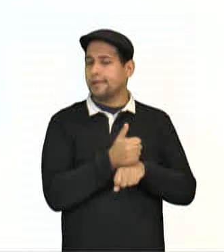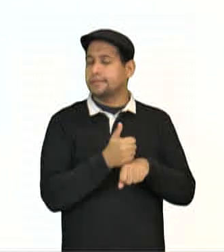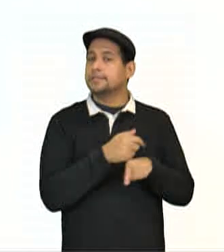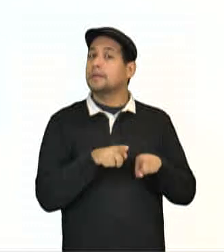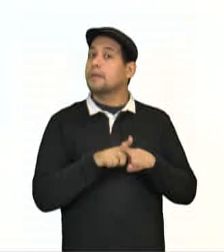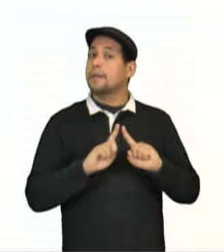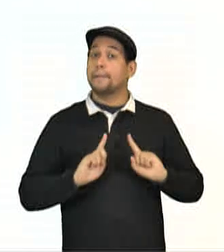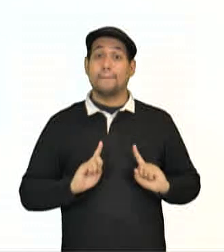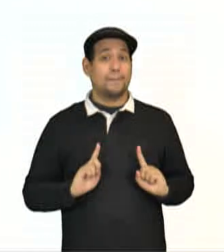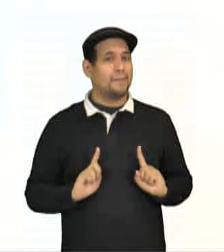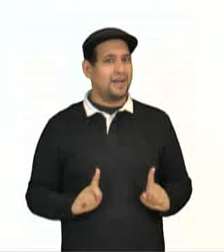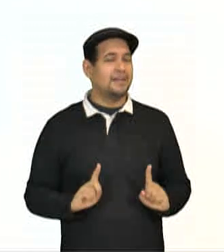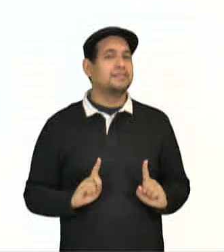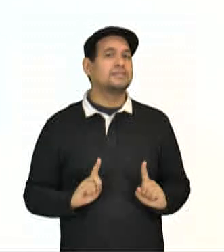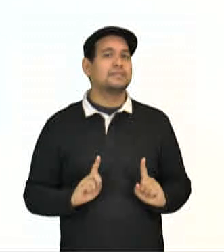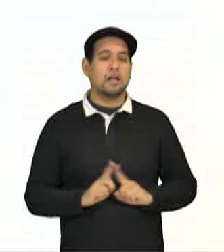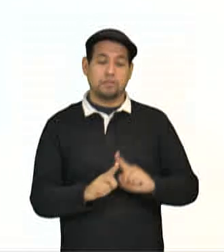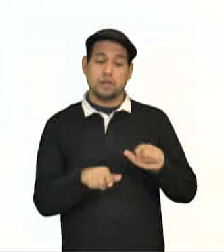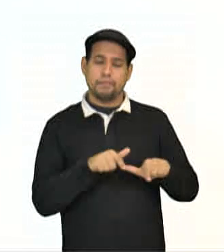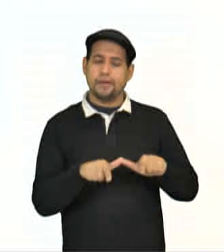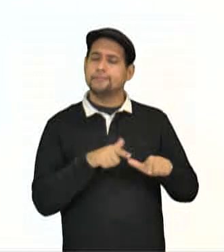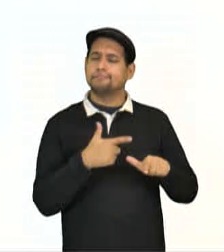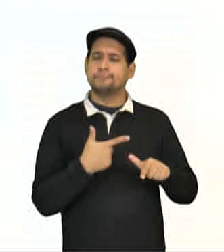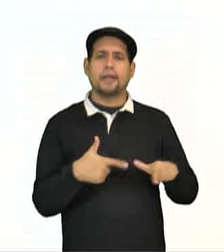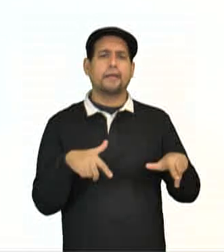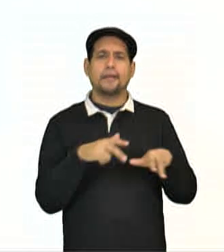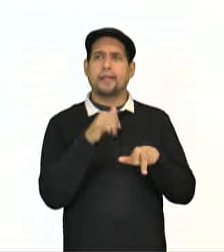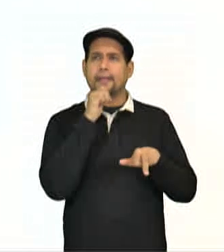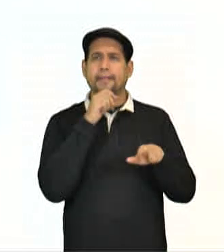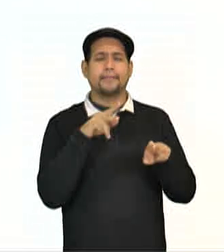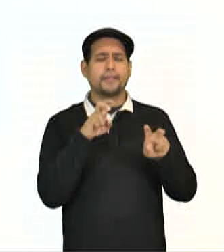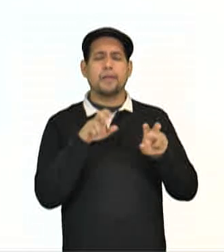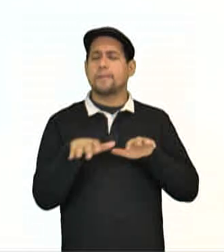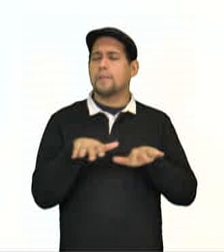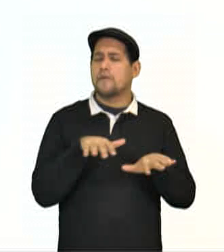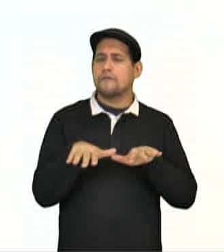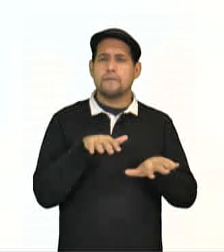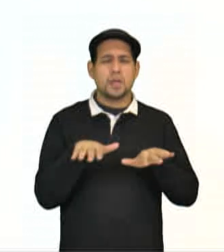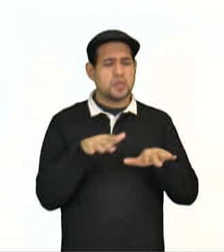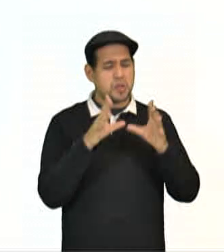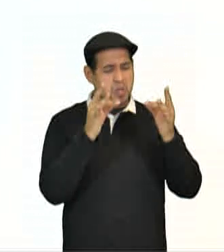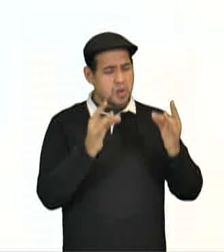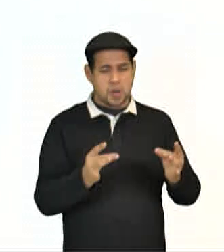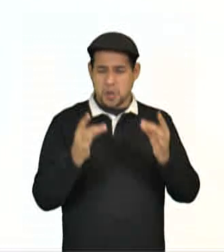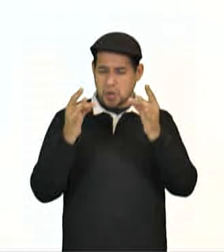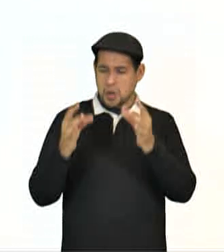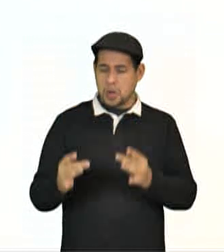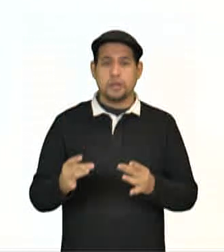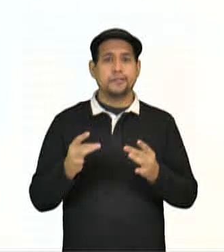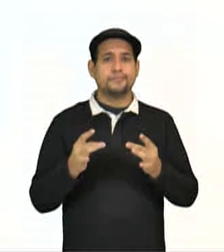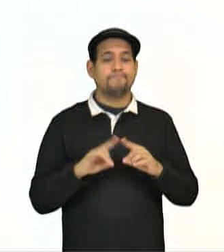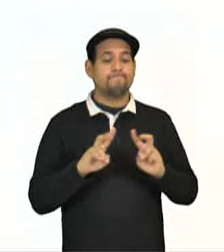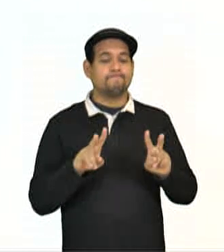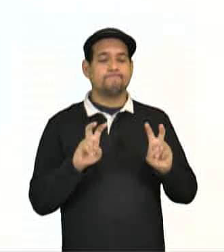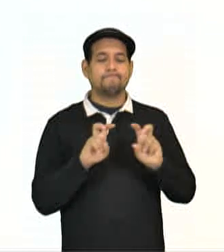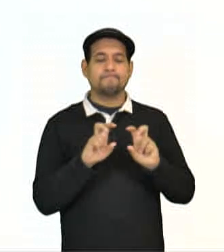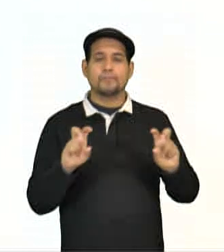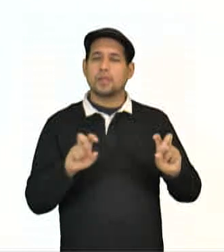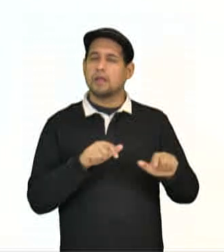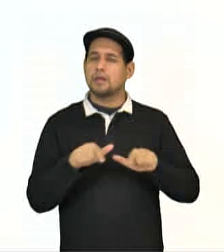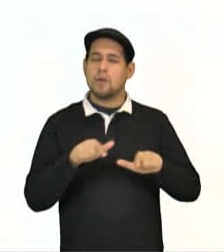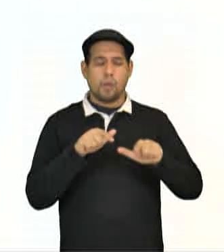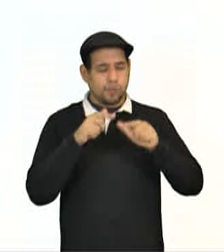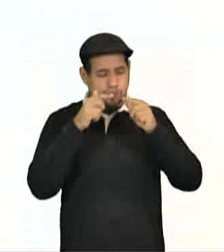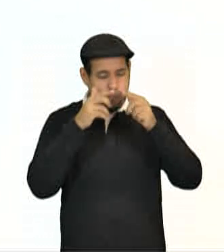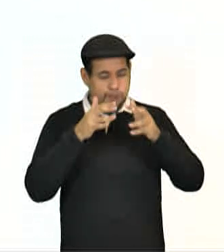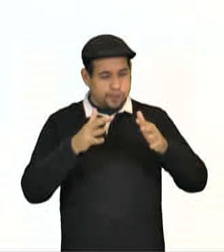sua obra não se restrinja a formas e temáticas de movimentos específicos, os temas de sua obra são